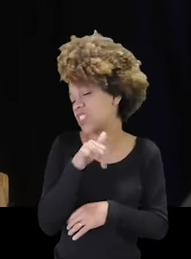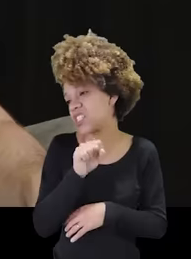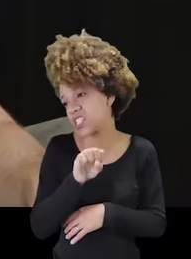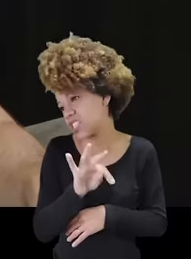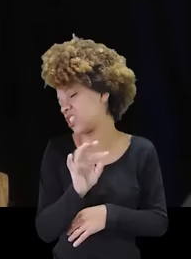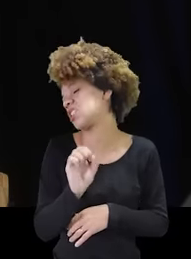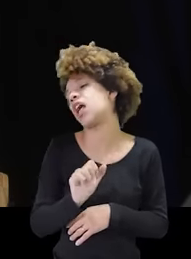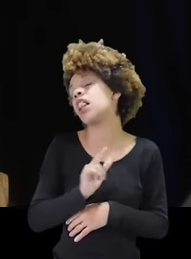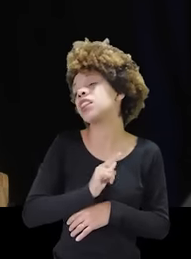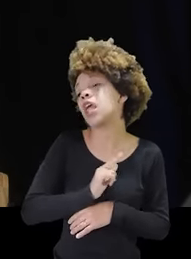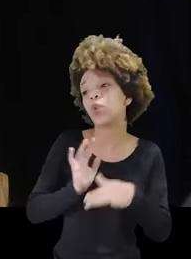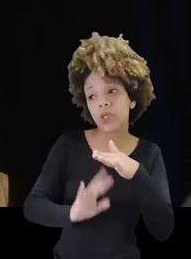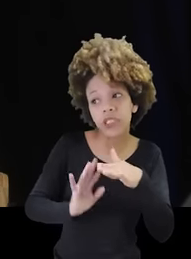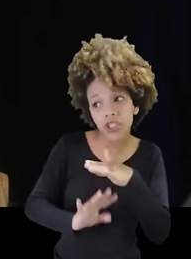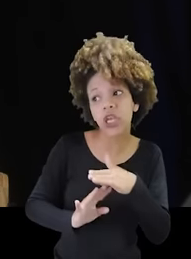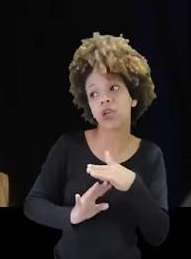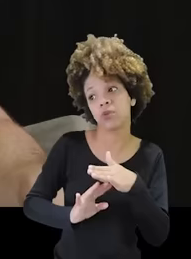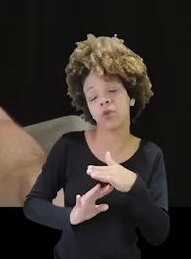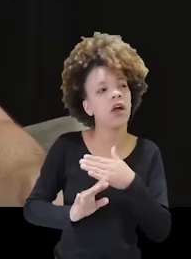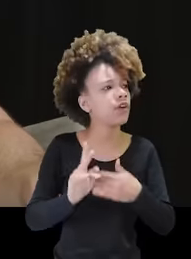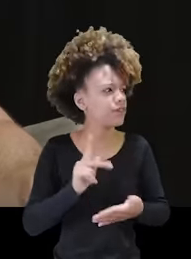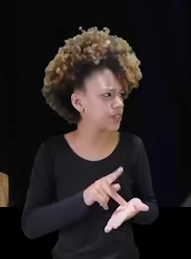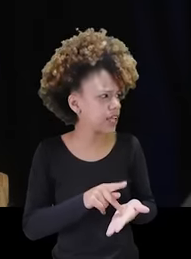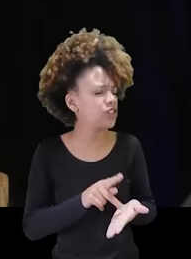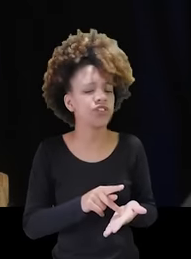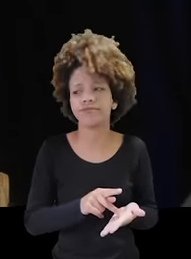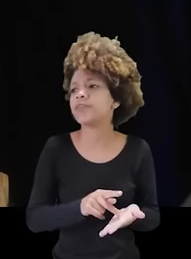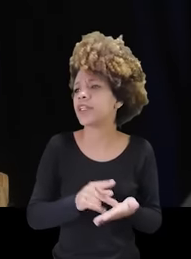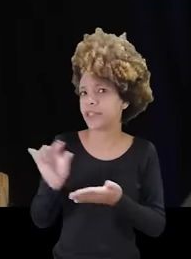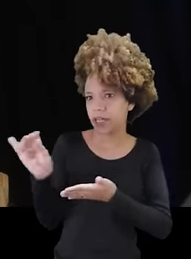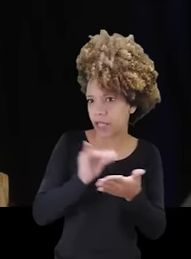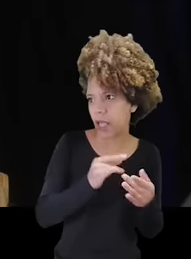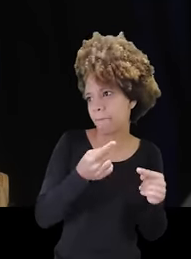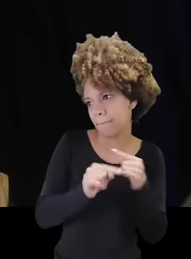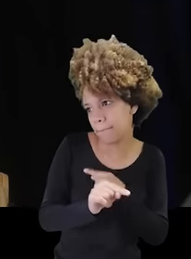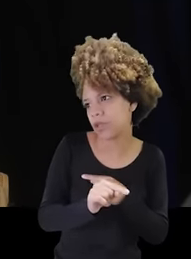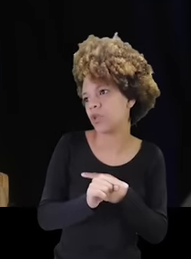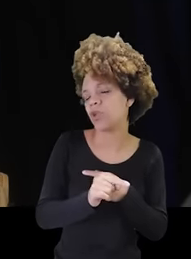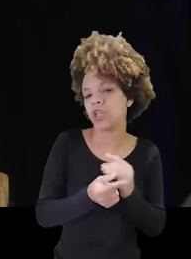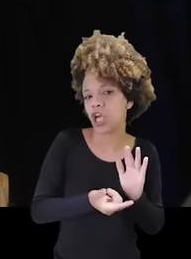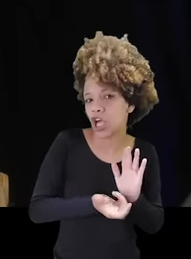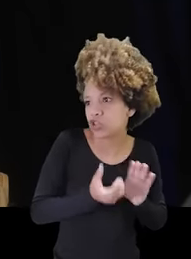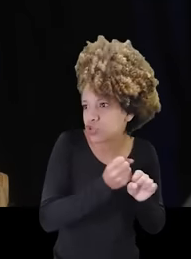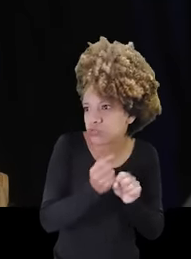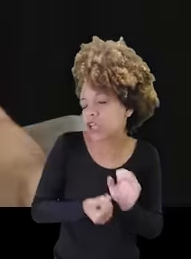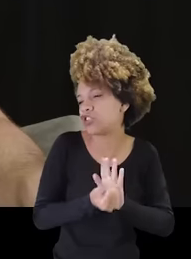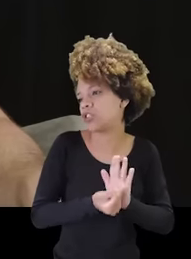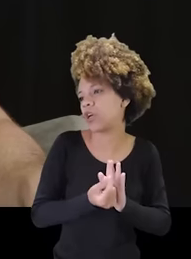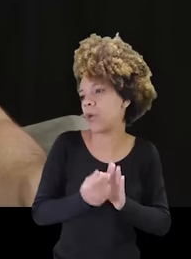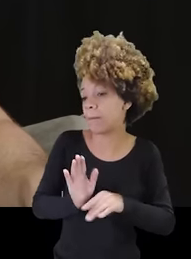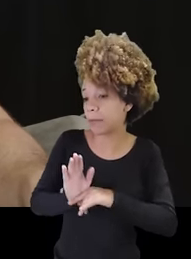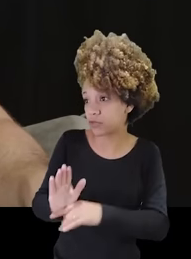tem que ter um personagem que é estrangeiro que ele é legal ele vai para Coreia para juntar dinheiro e mandar para a família dele né